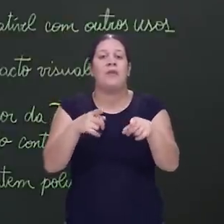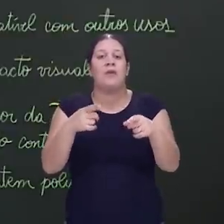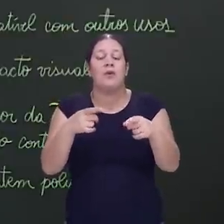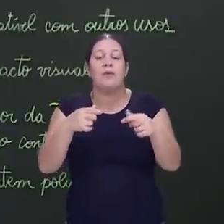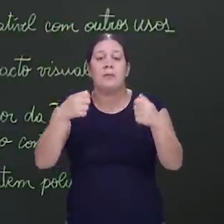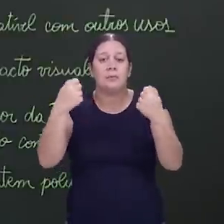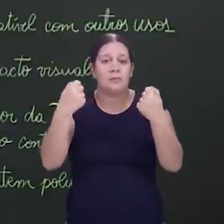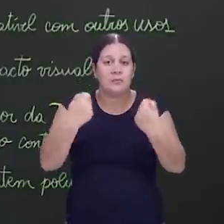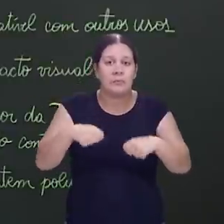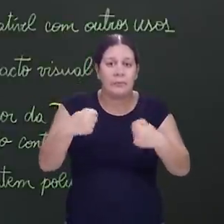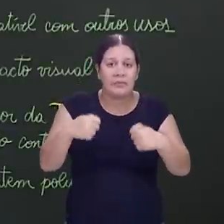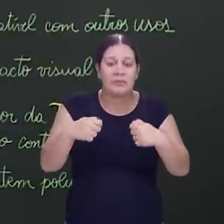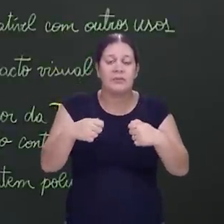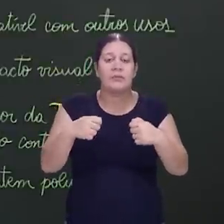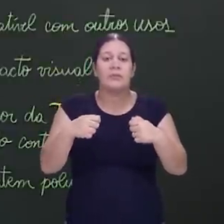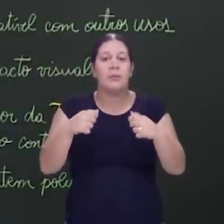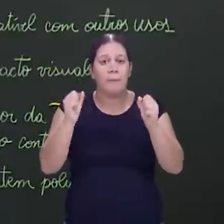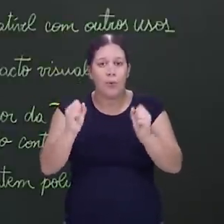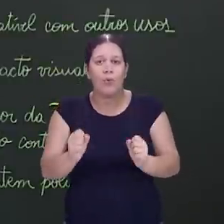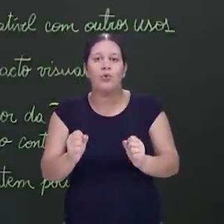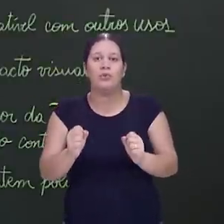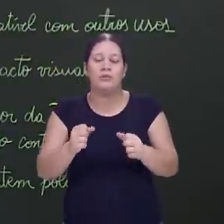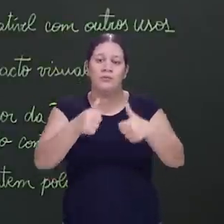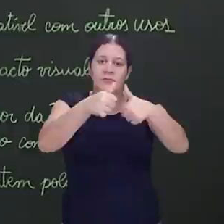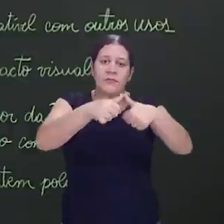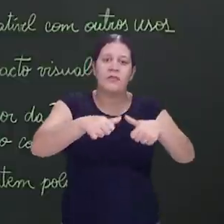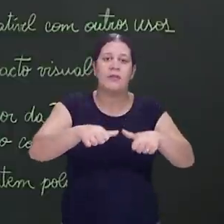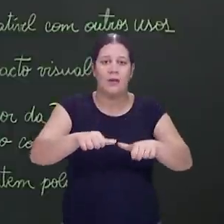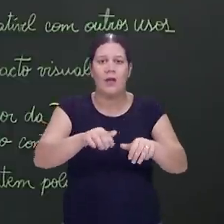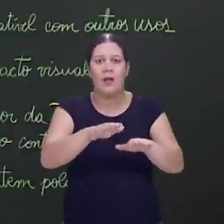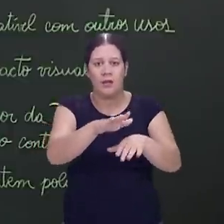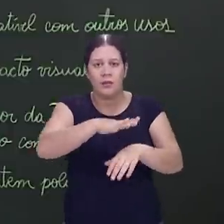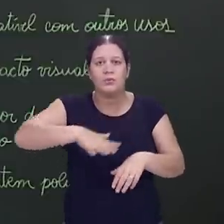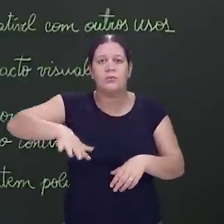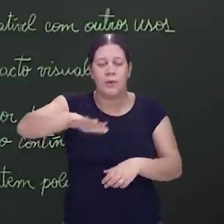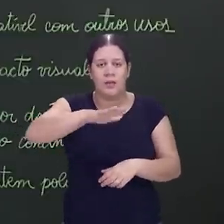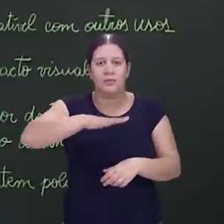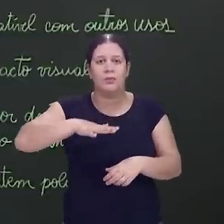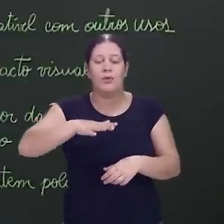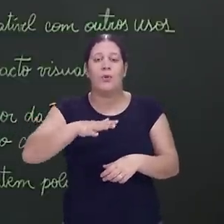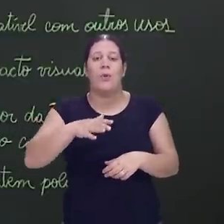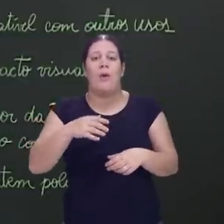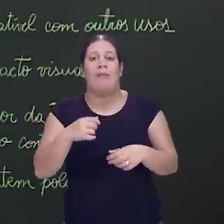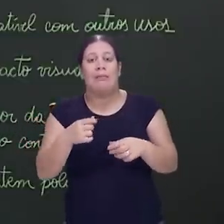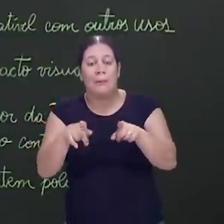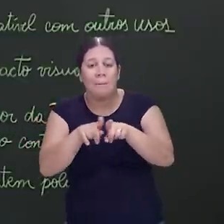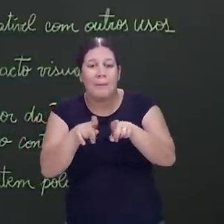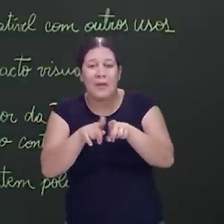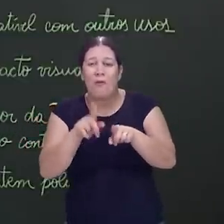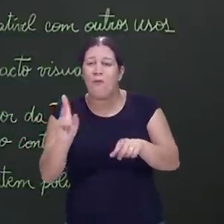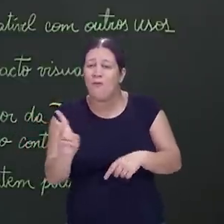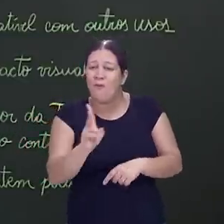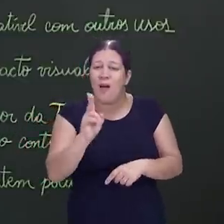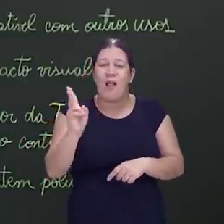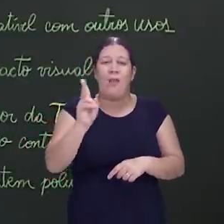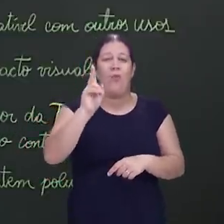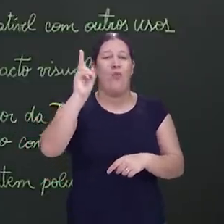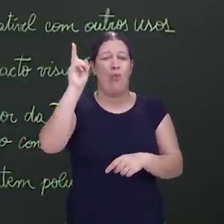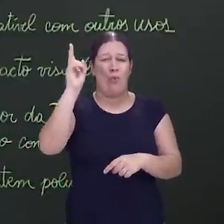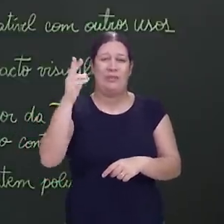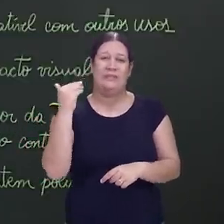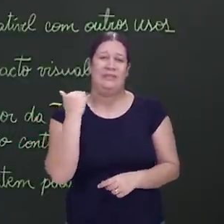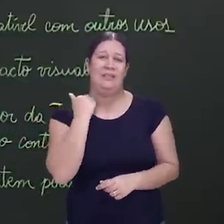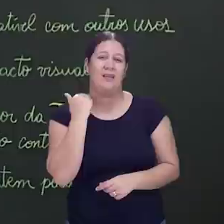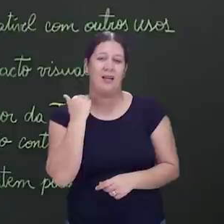conseguem ficar em espaços menores, mas eu tenho também o lado negativo. É um custo muito alto para a produção, para